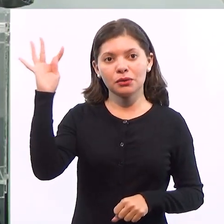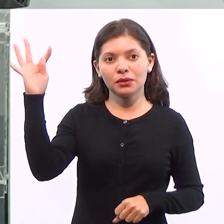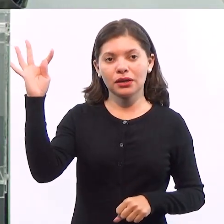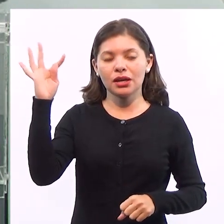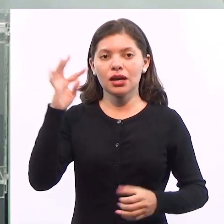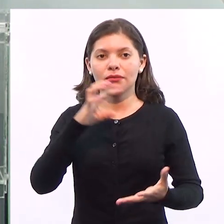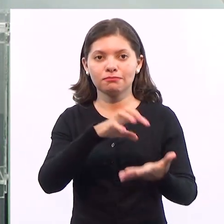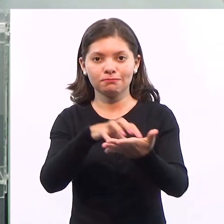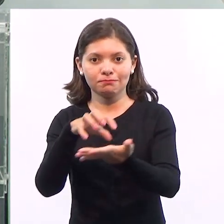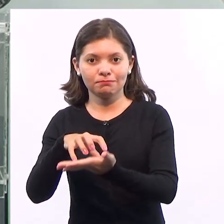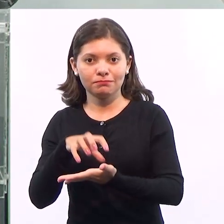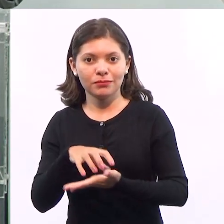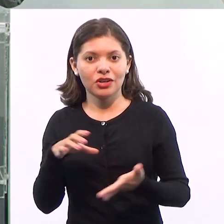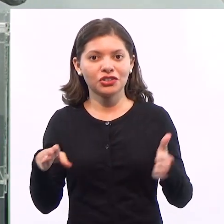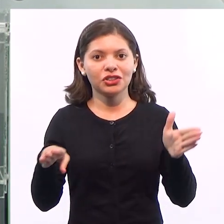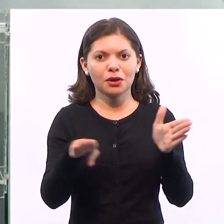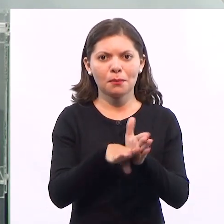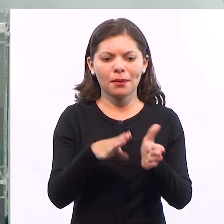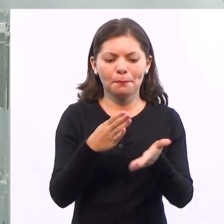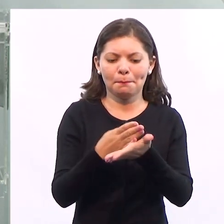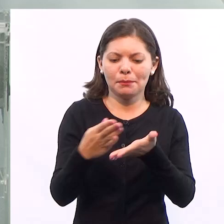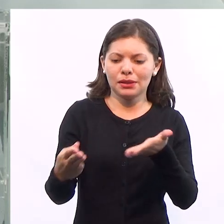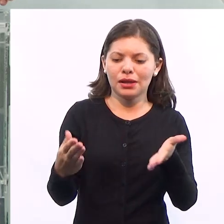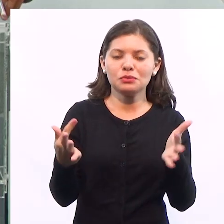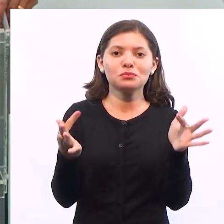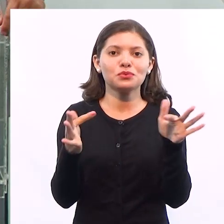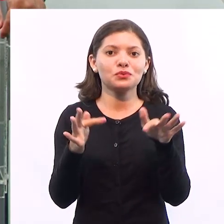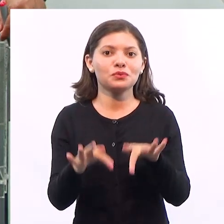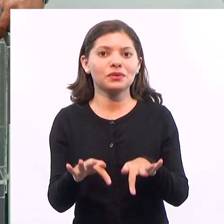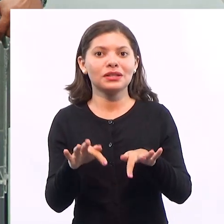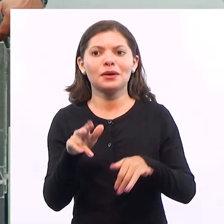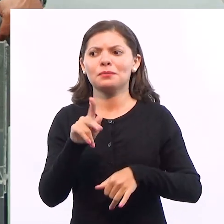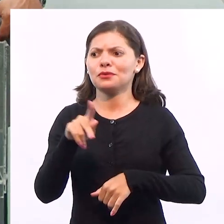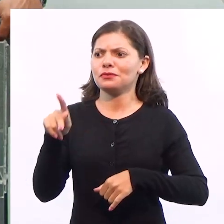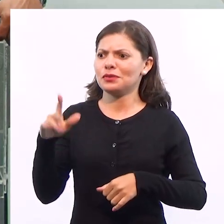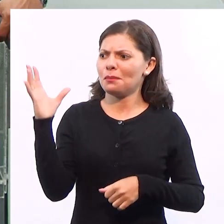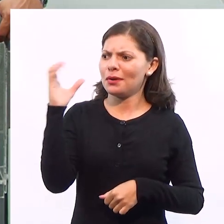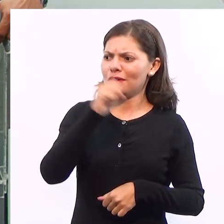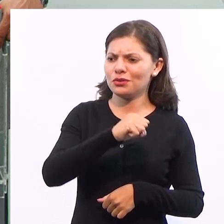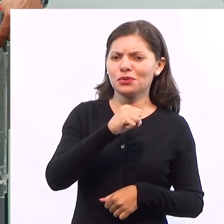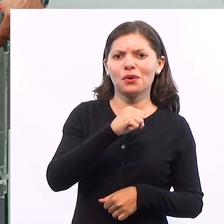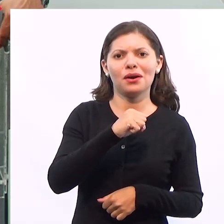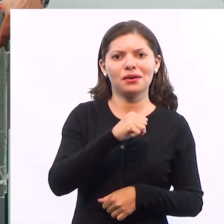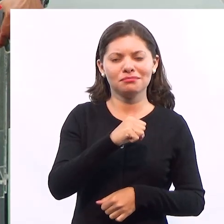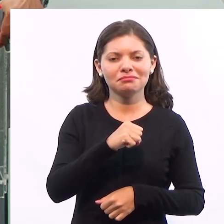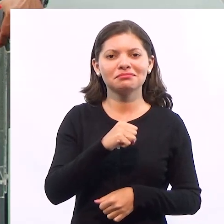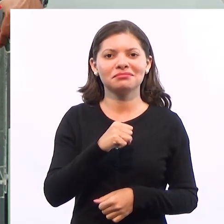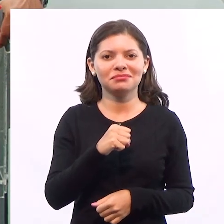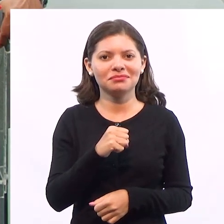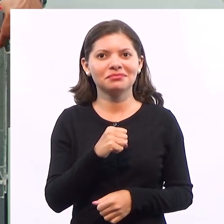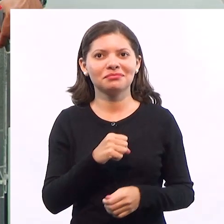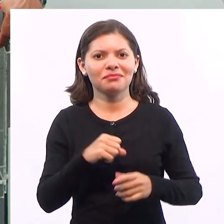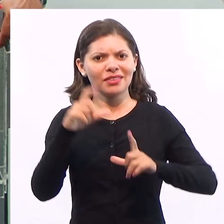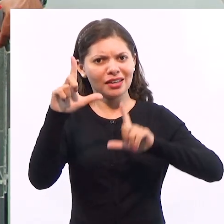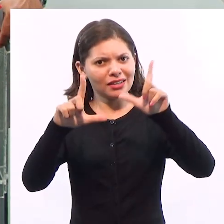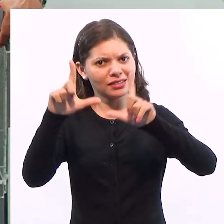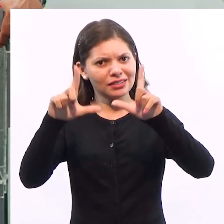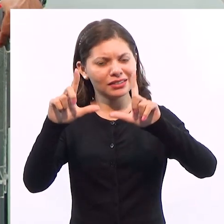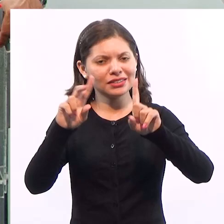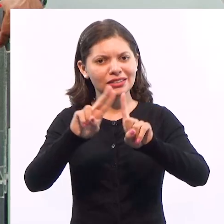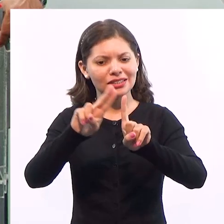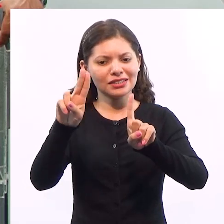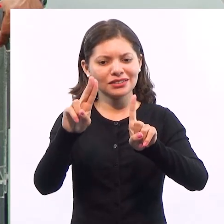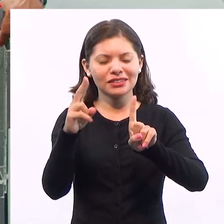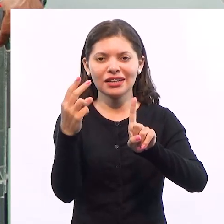que nós já chegamos aí, ó, da metade para o fim. Meu Deus, professor, como passou rápido, né? Eu já assisti aquelas últimas